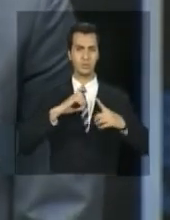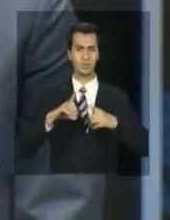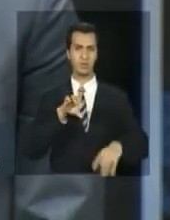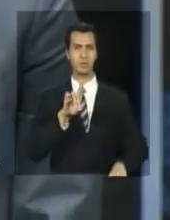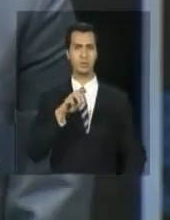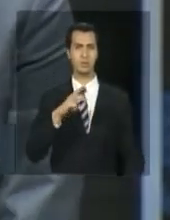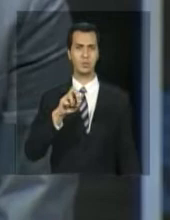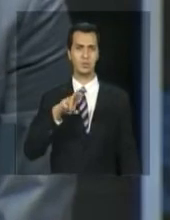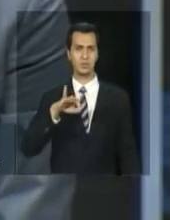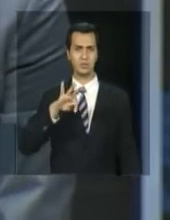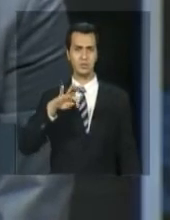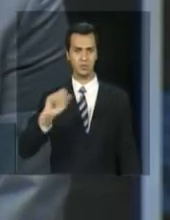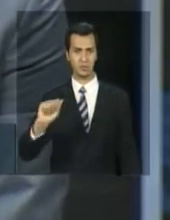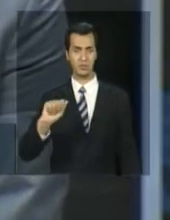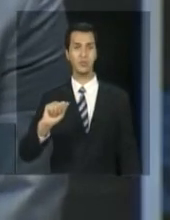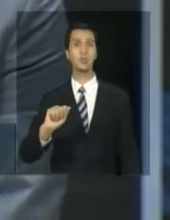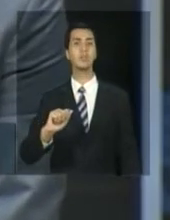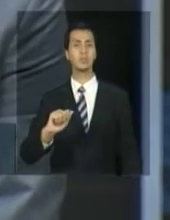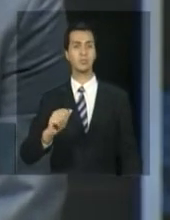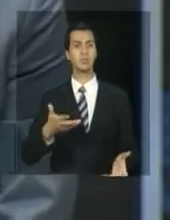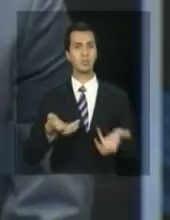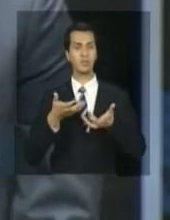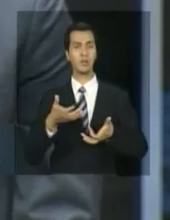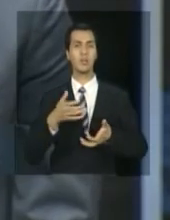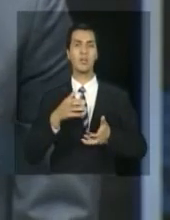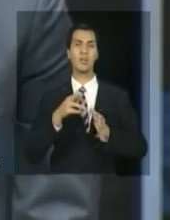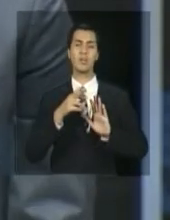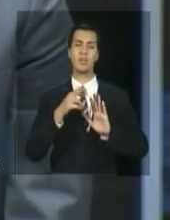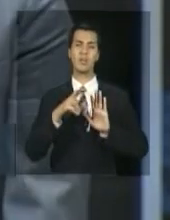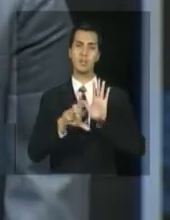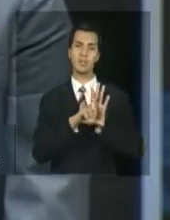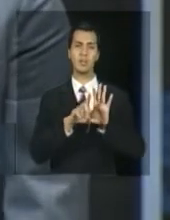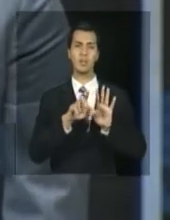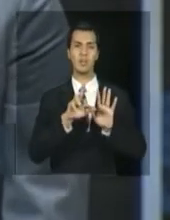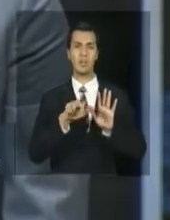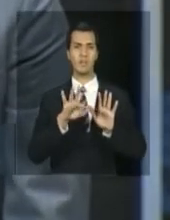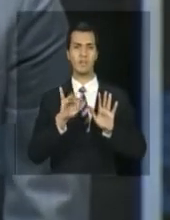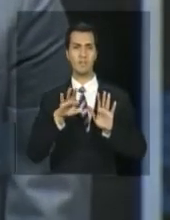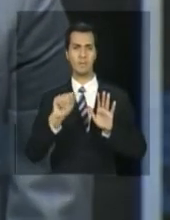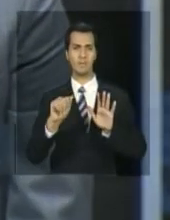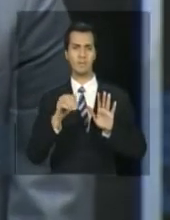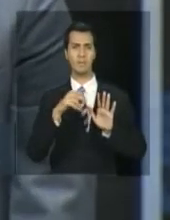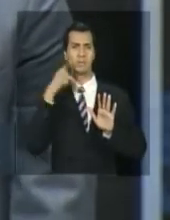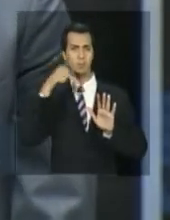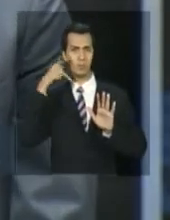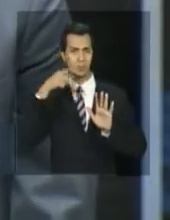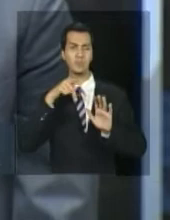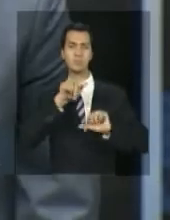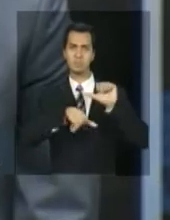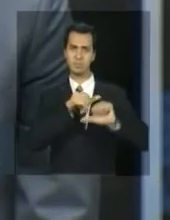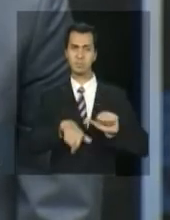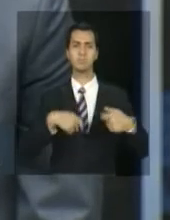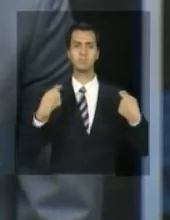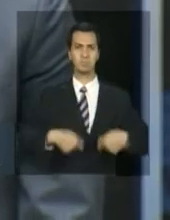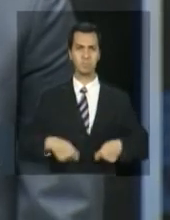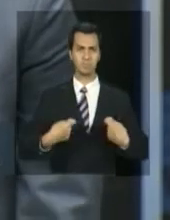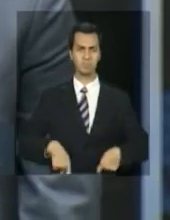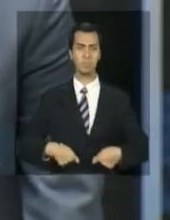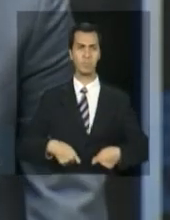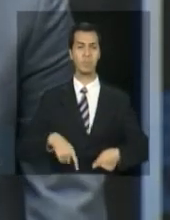democrático, avançar na reforma política. Entendemos que são